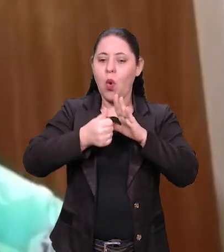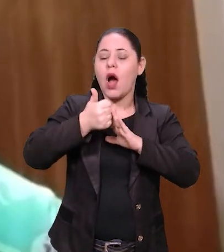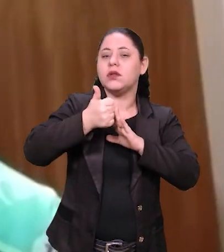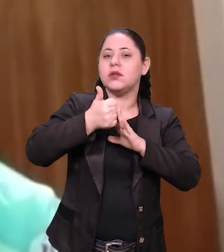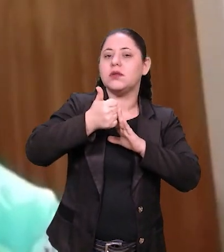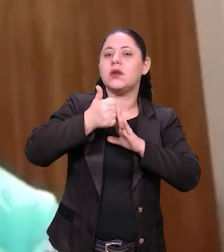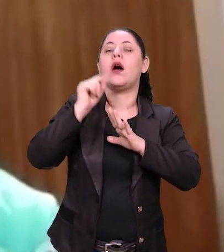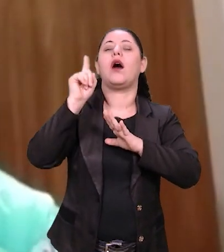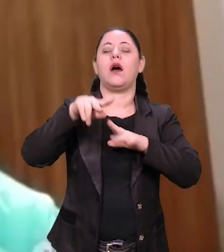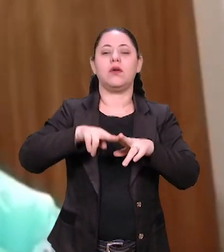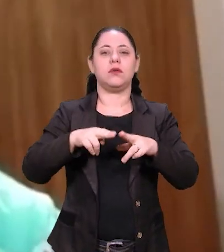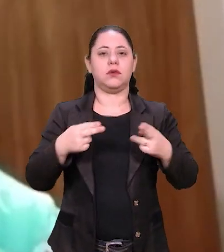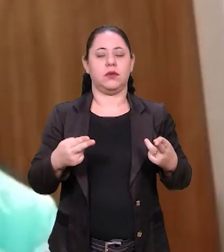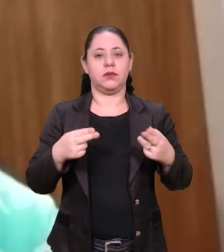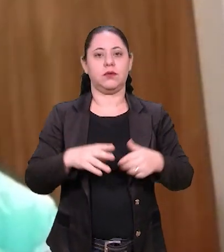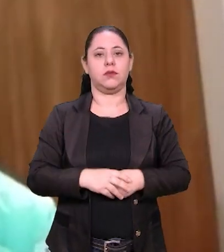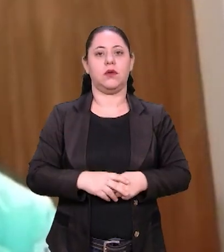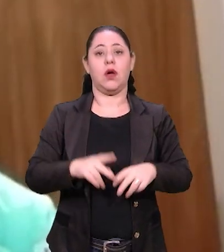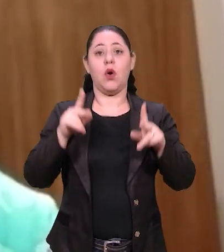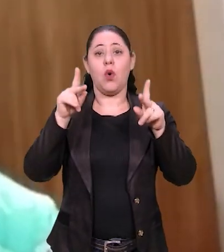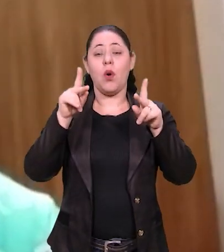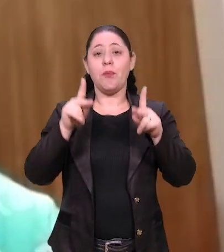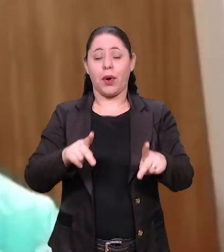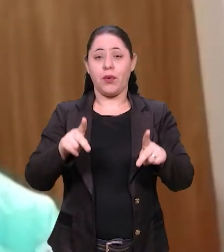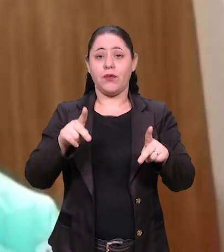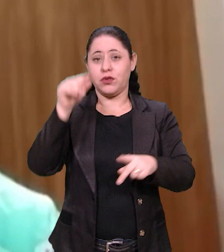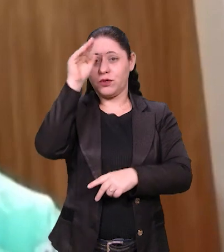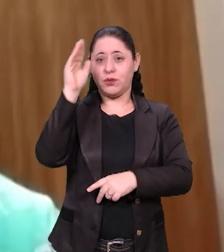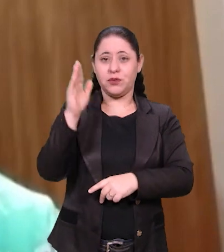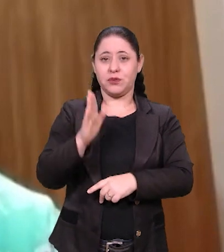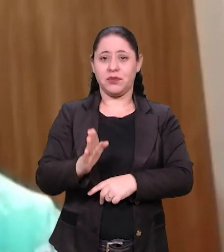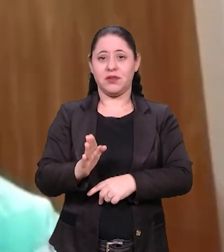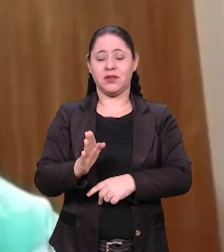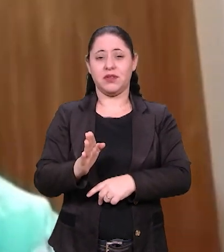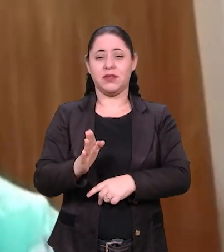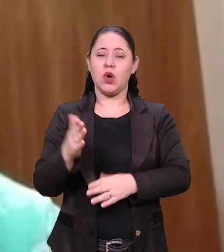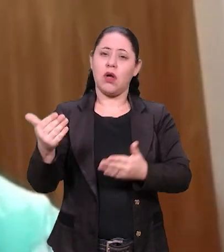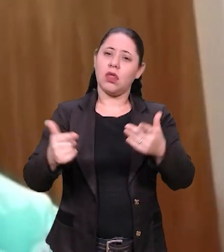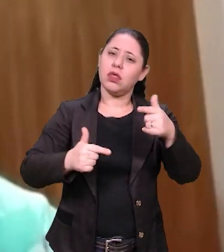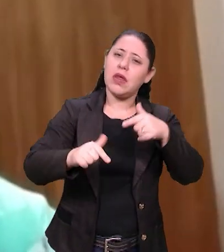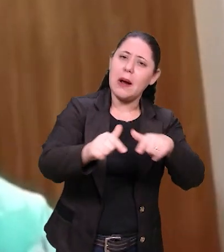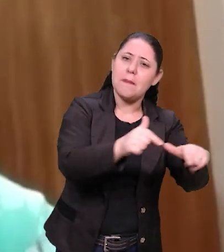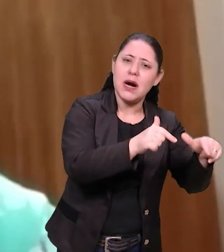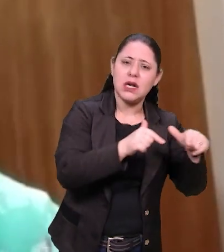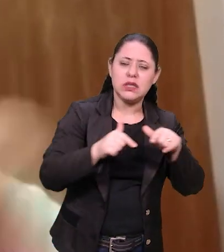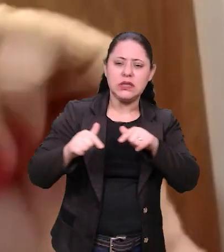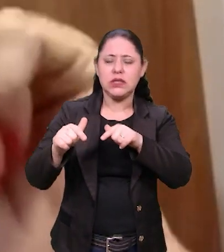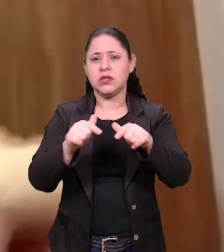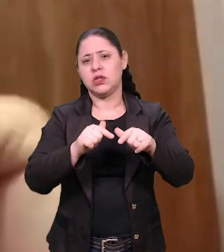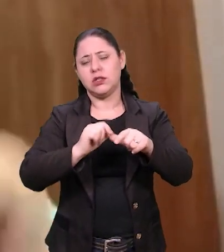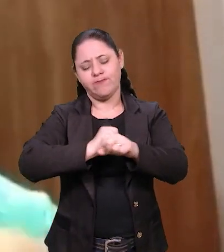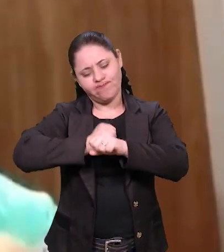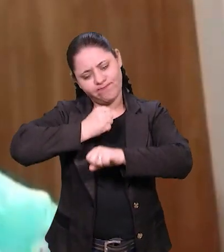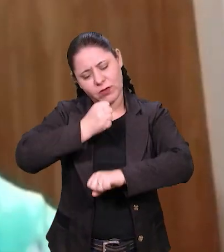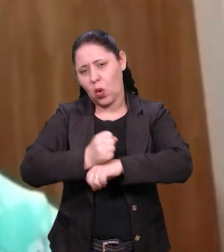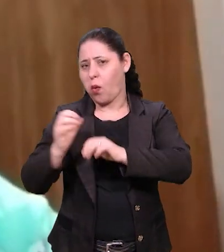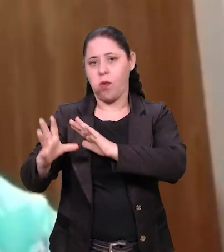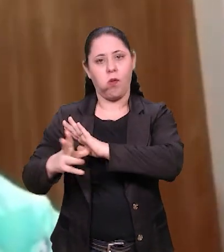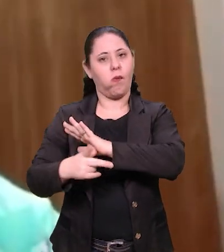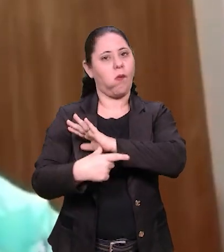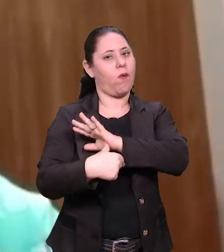O povo brasileiro eles trabalham, eles lutam, eles não roubam. A